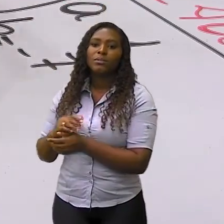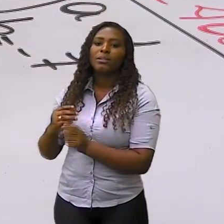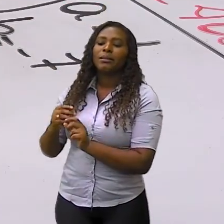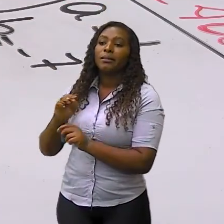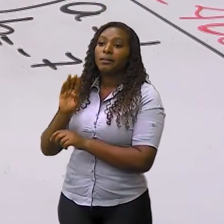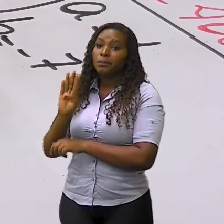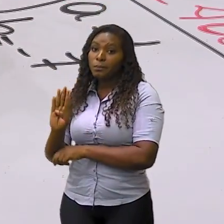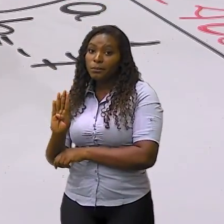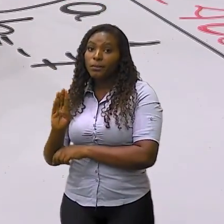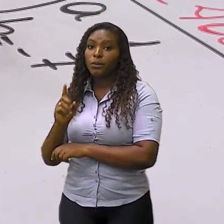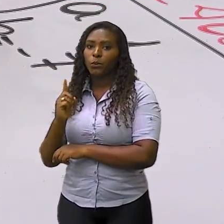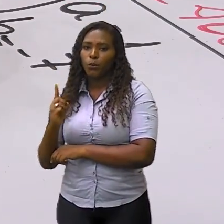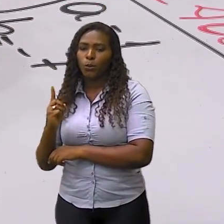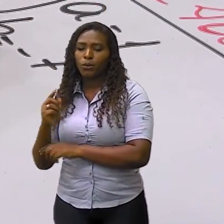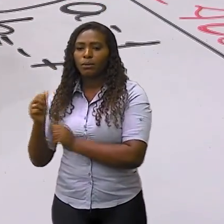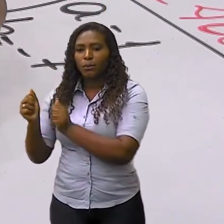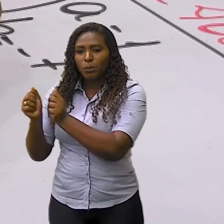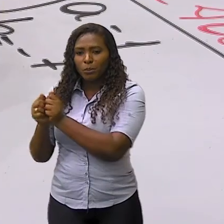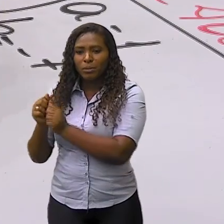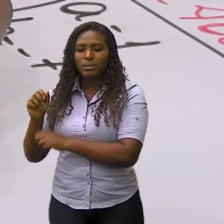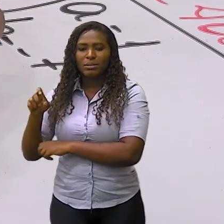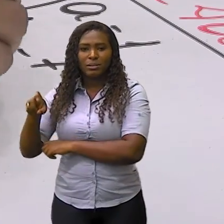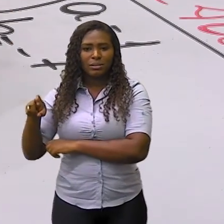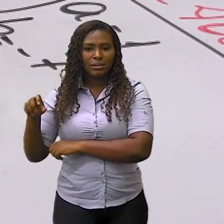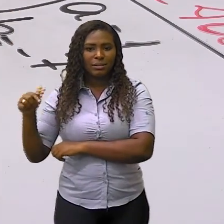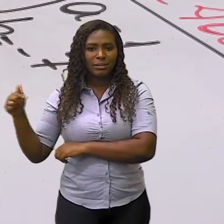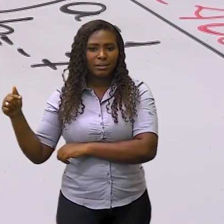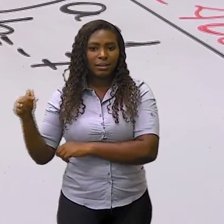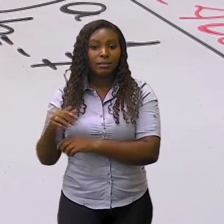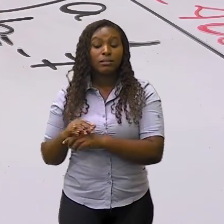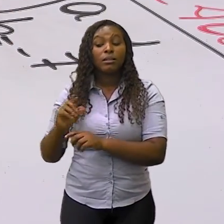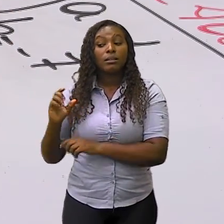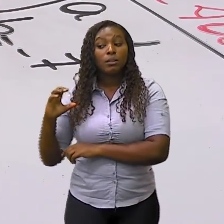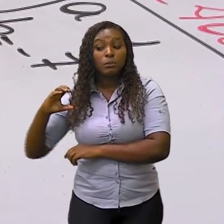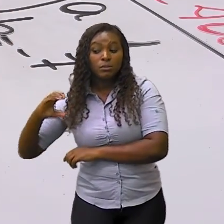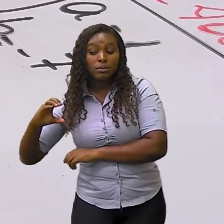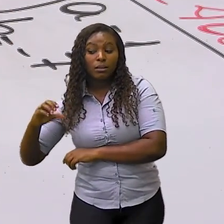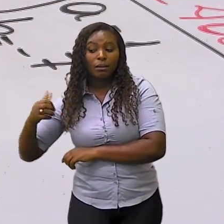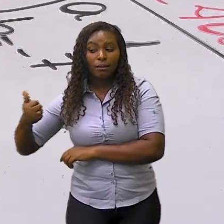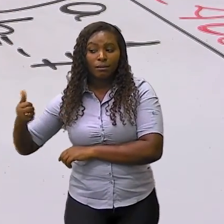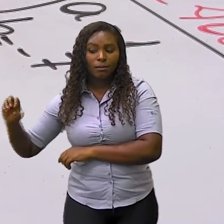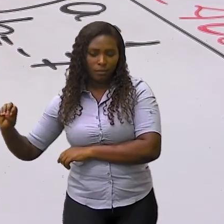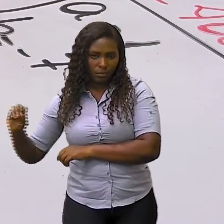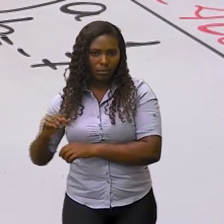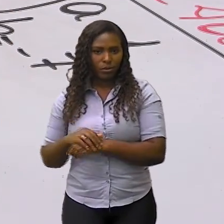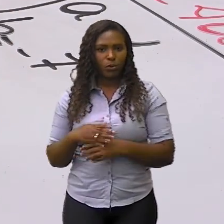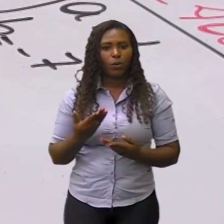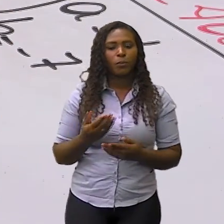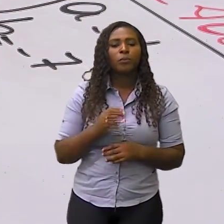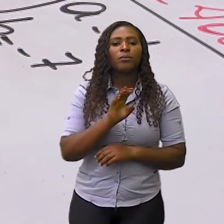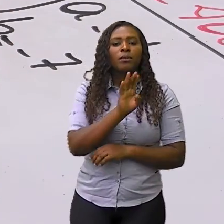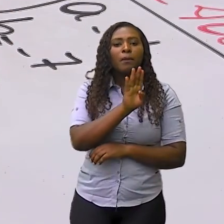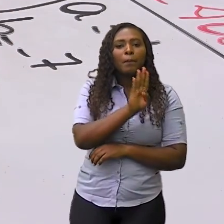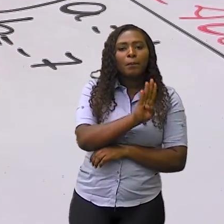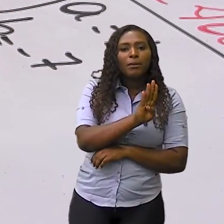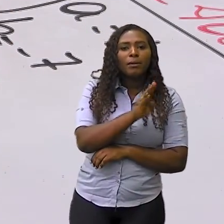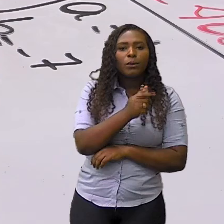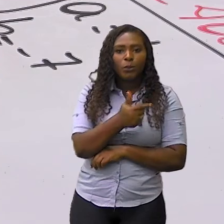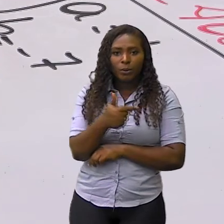Já fechei o meu game. Observe que aqui, ó, continue aprendendo, continue crescendo.